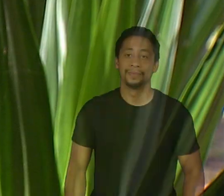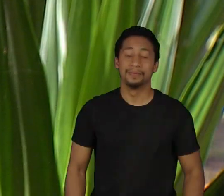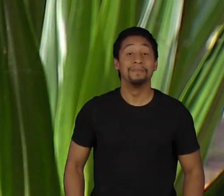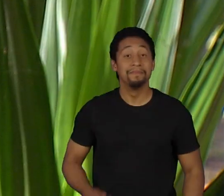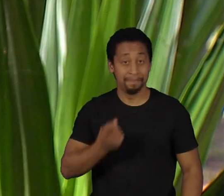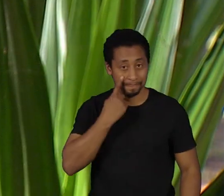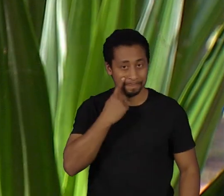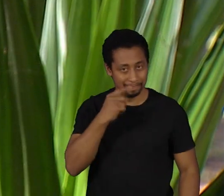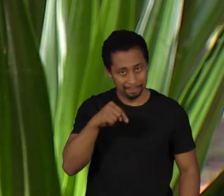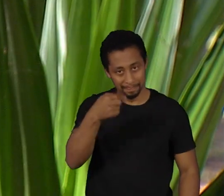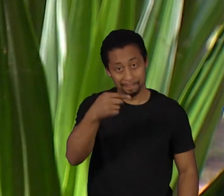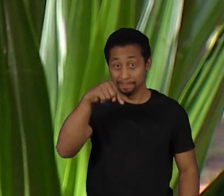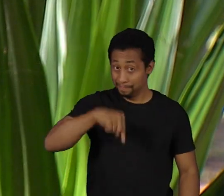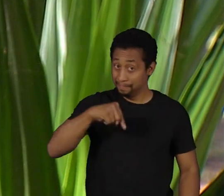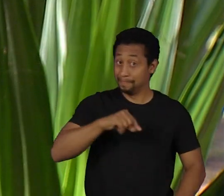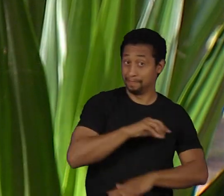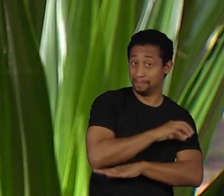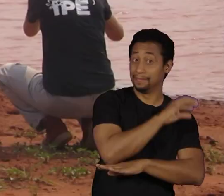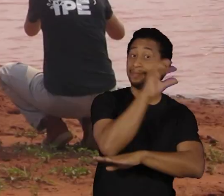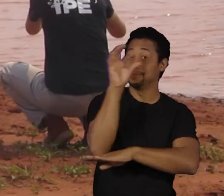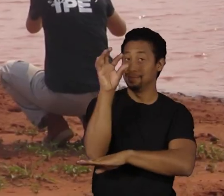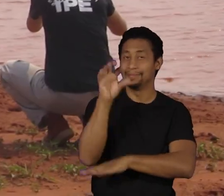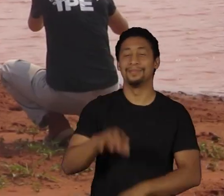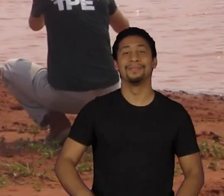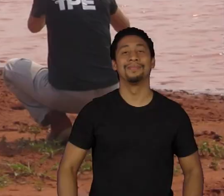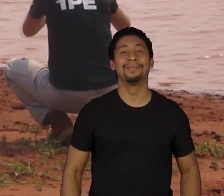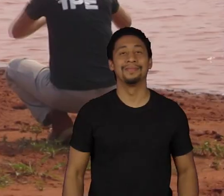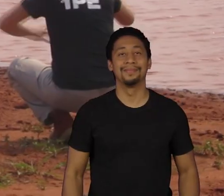Veja a seguir aqui no Repórter Eco.